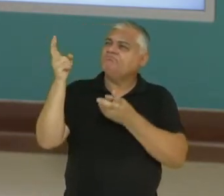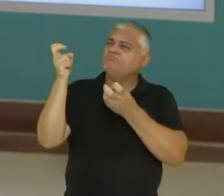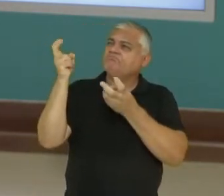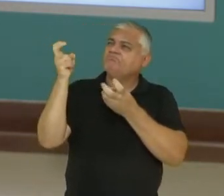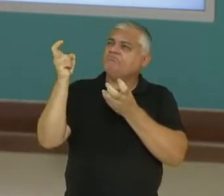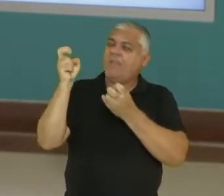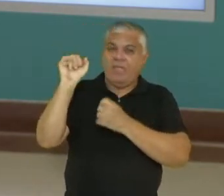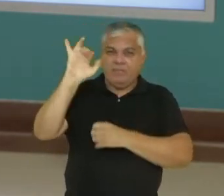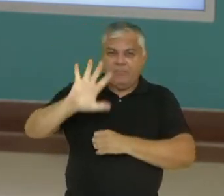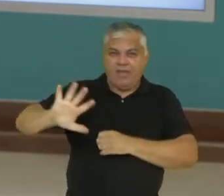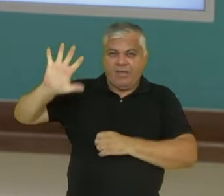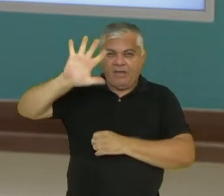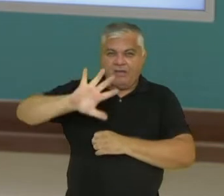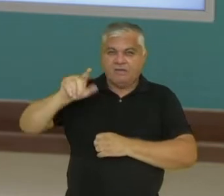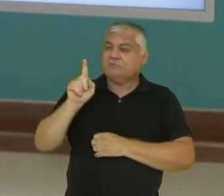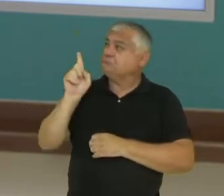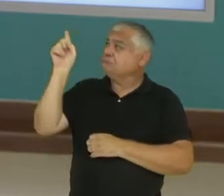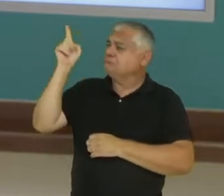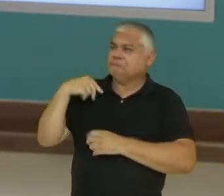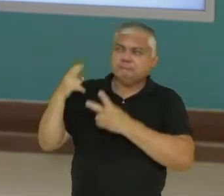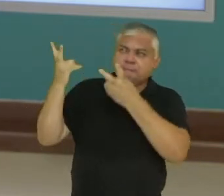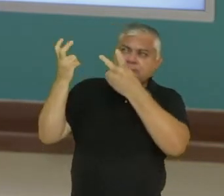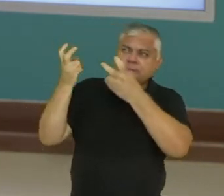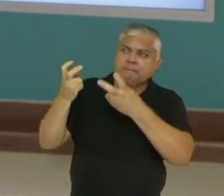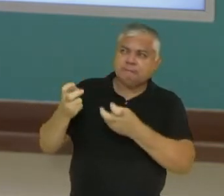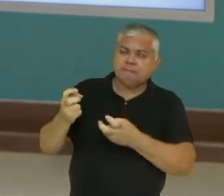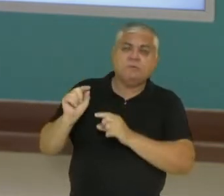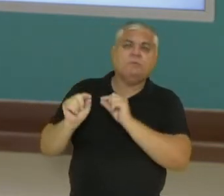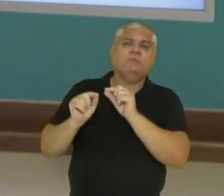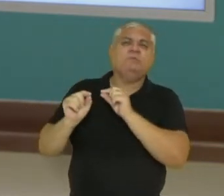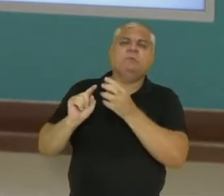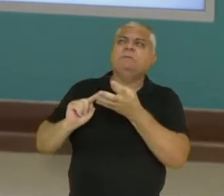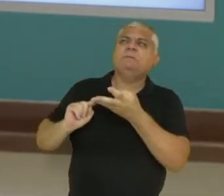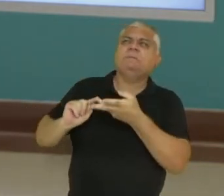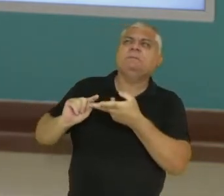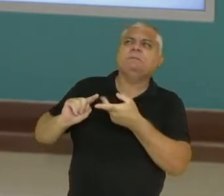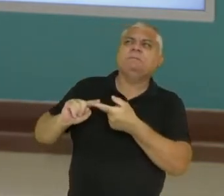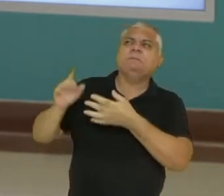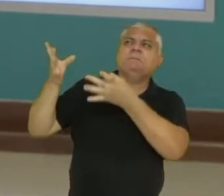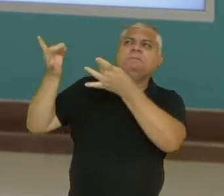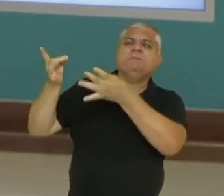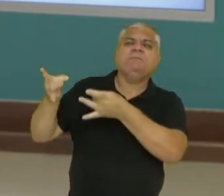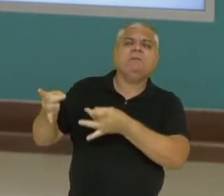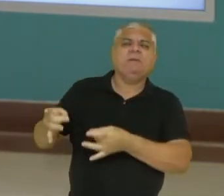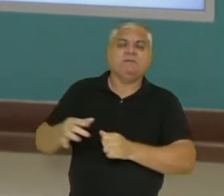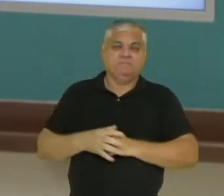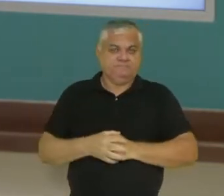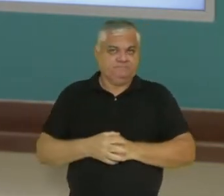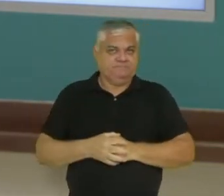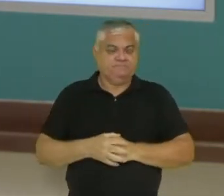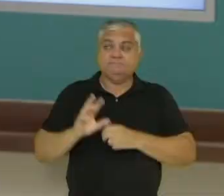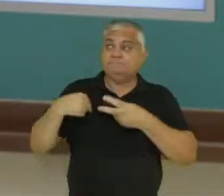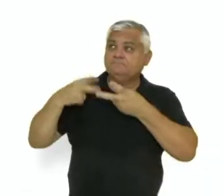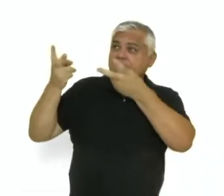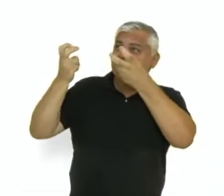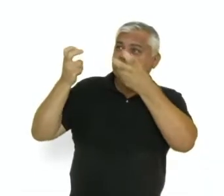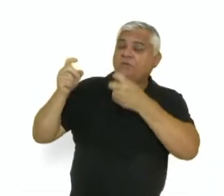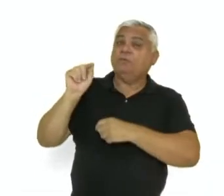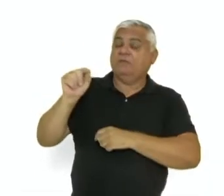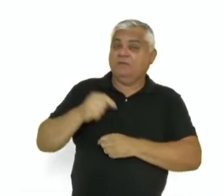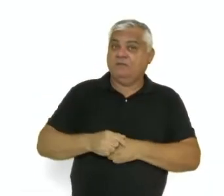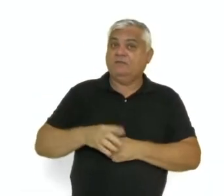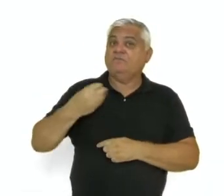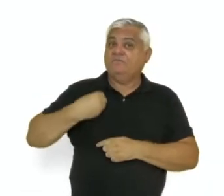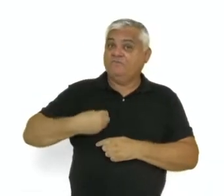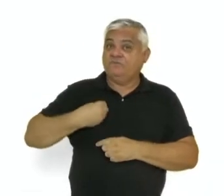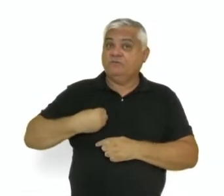essa imagem, então vamos descrevê-la, não é mesmo? Muito bem. Então, aqui nós percebemos a presença